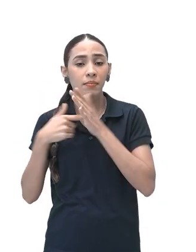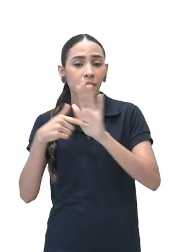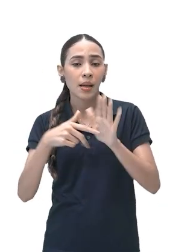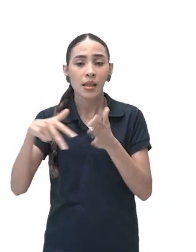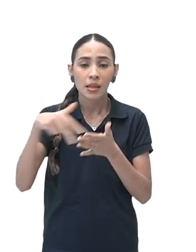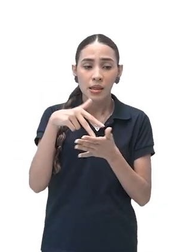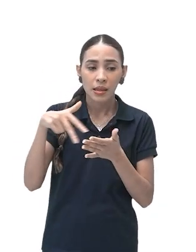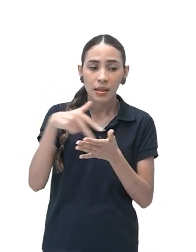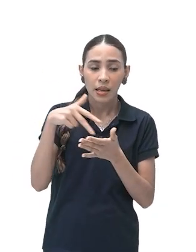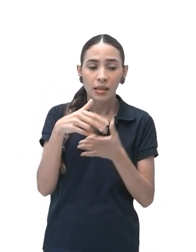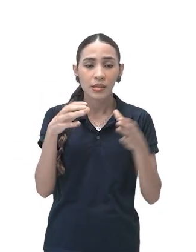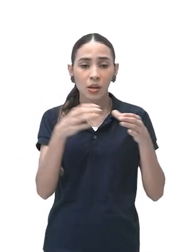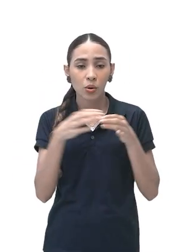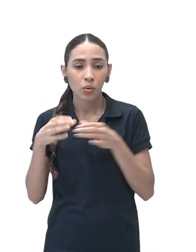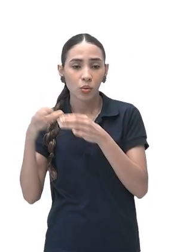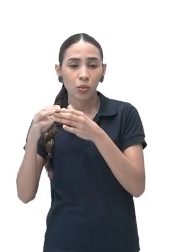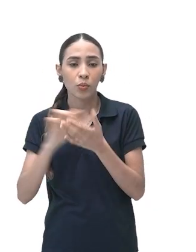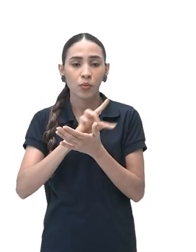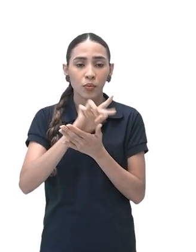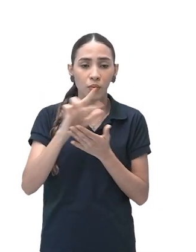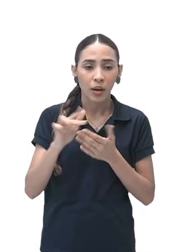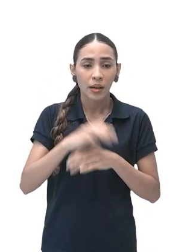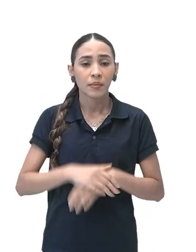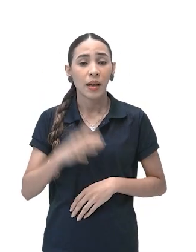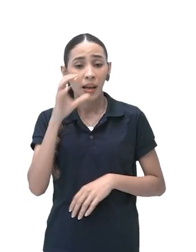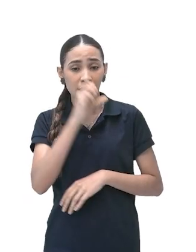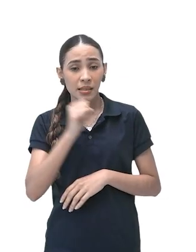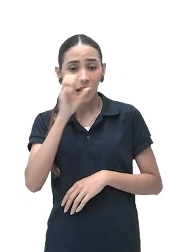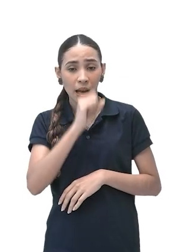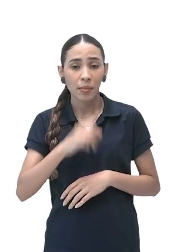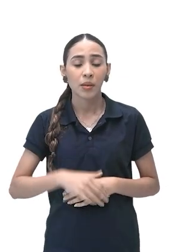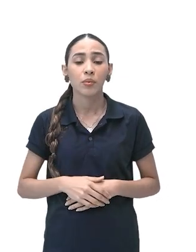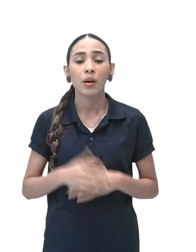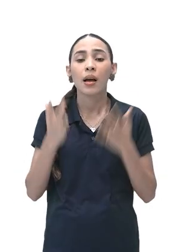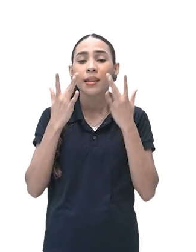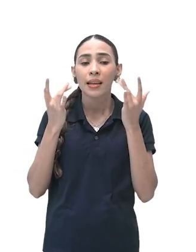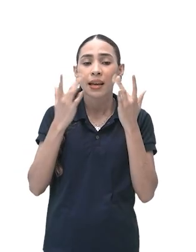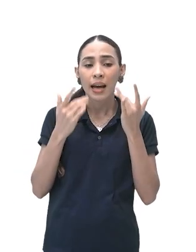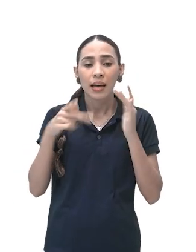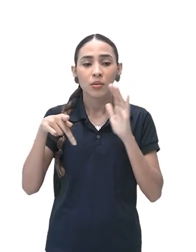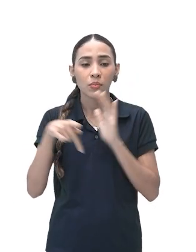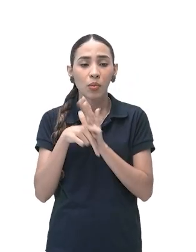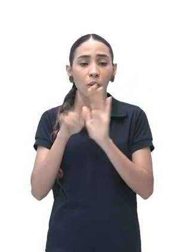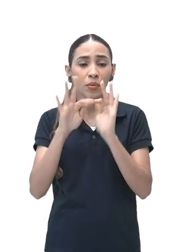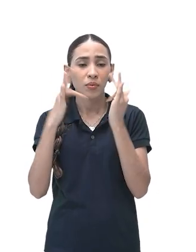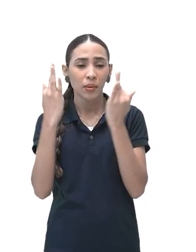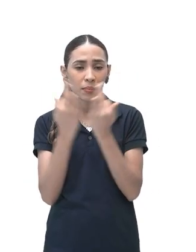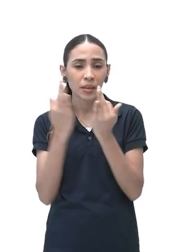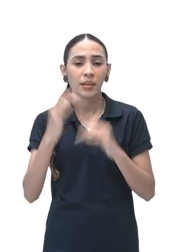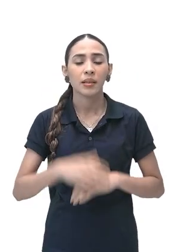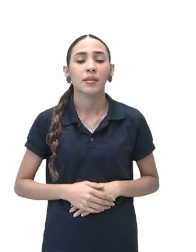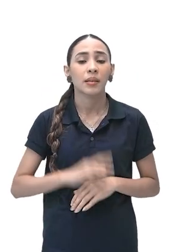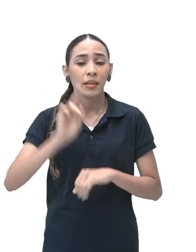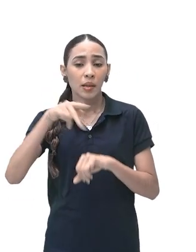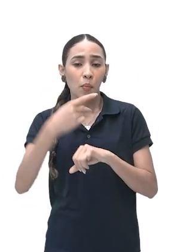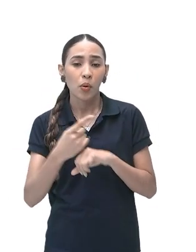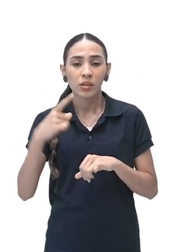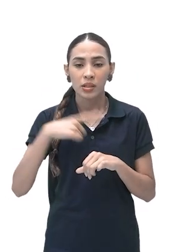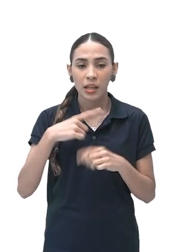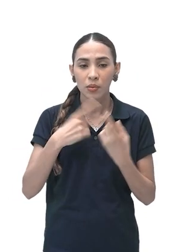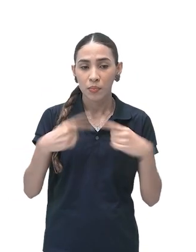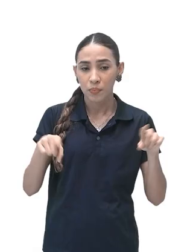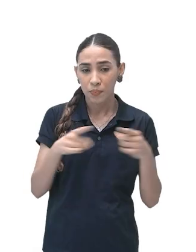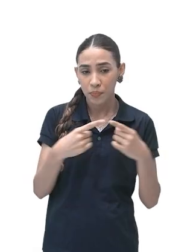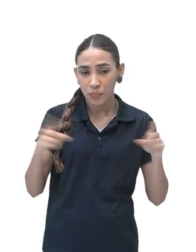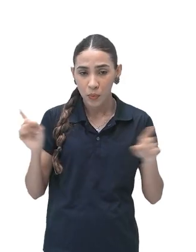com várias companhias. No sábado, será a vez do teatro fazendo a esquete Família. Em seguida, atrações musicais